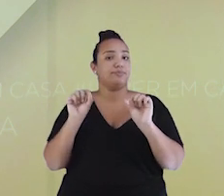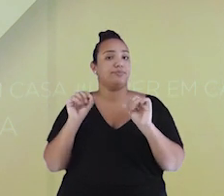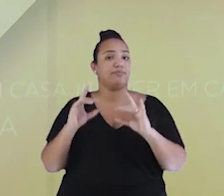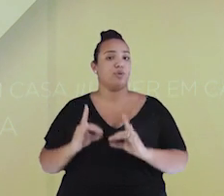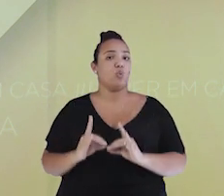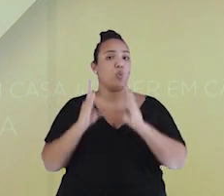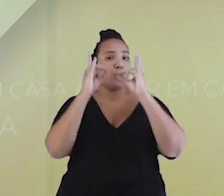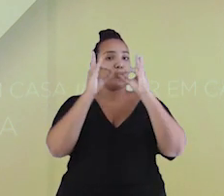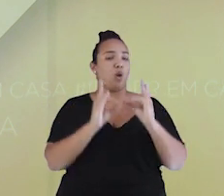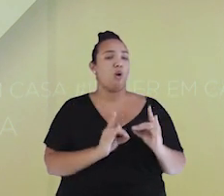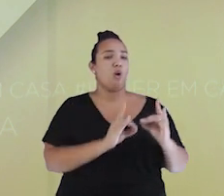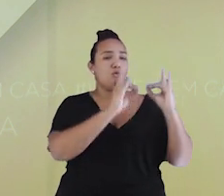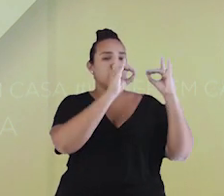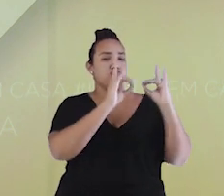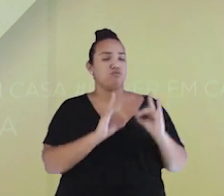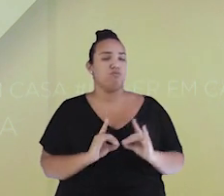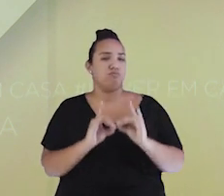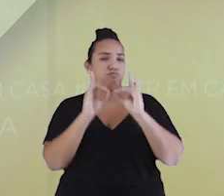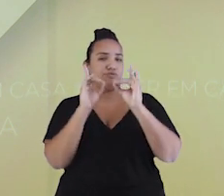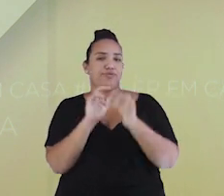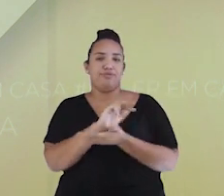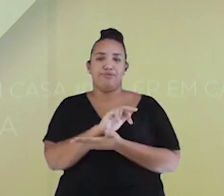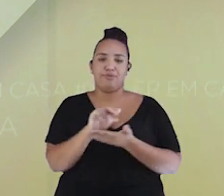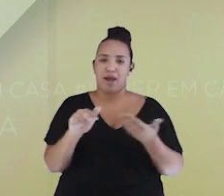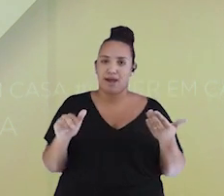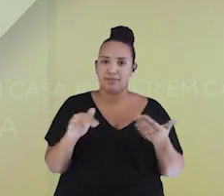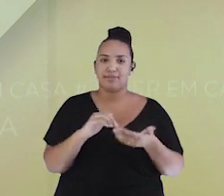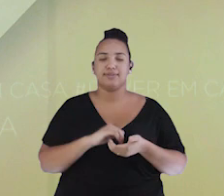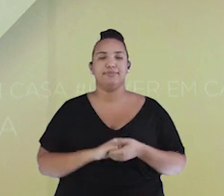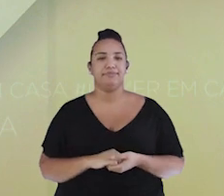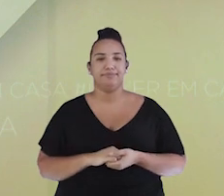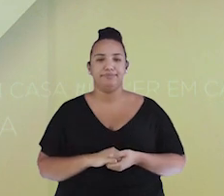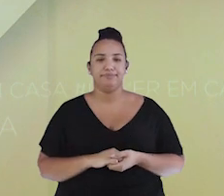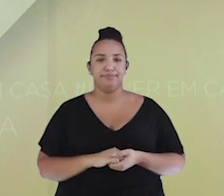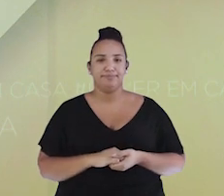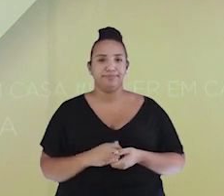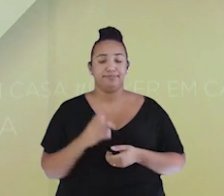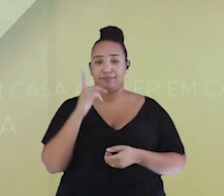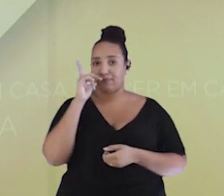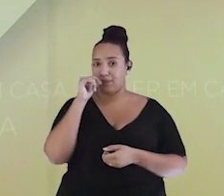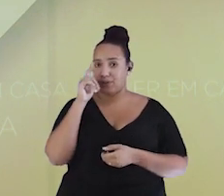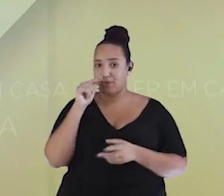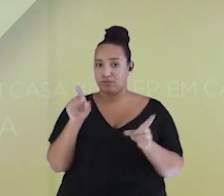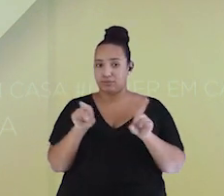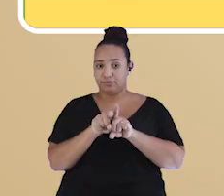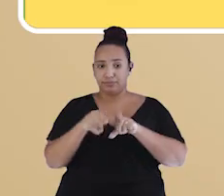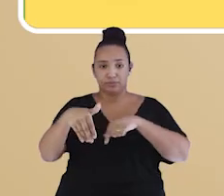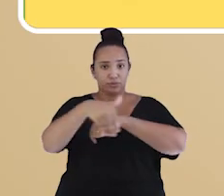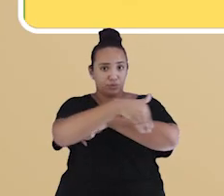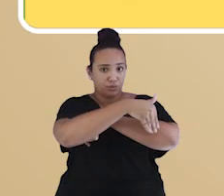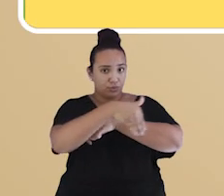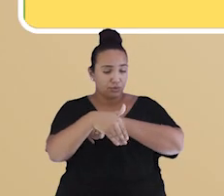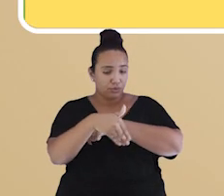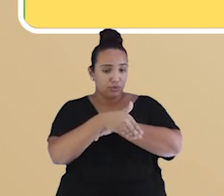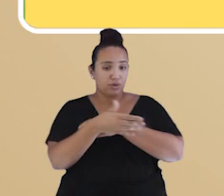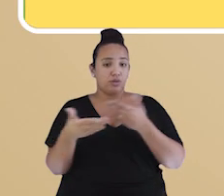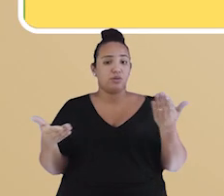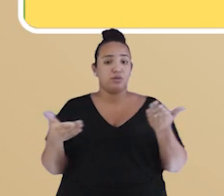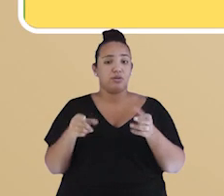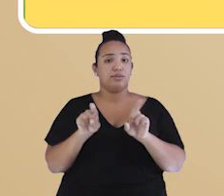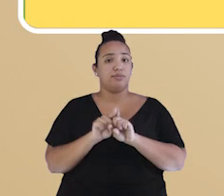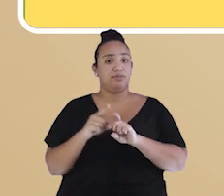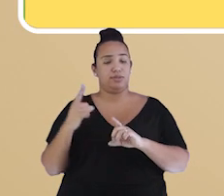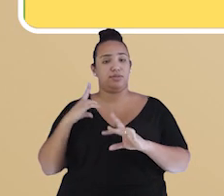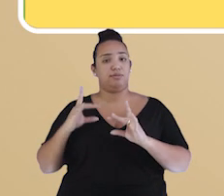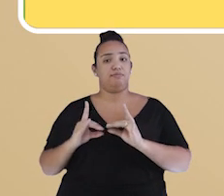agora? As moradias estão em grandes prédios ou apartamentos. Os comércios, além